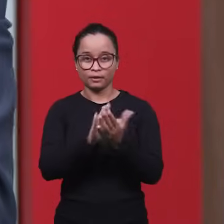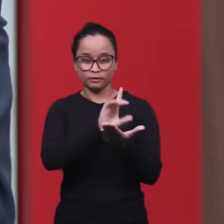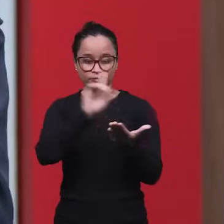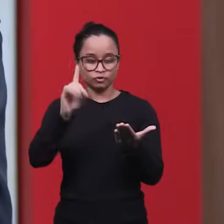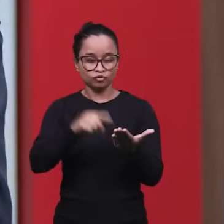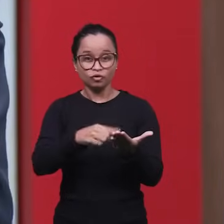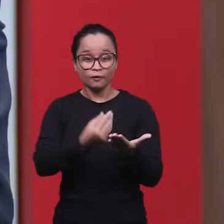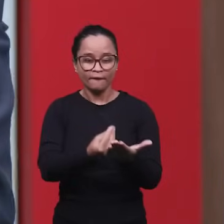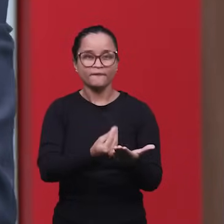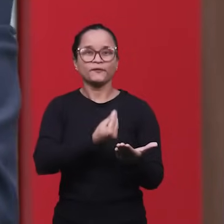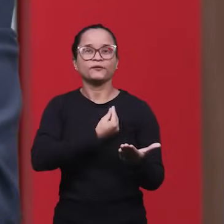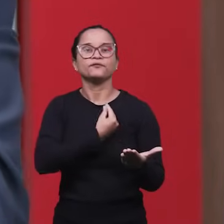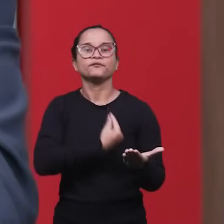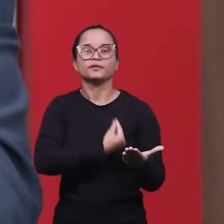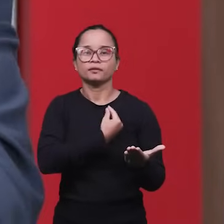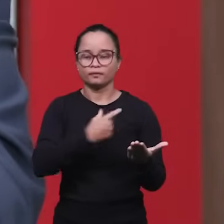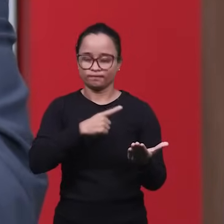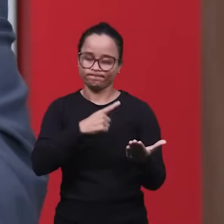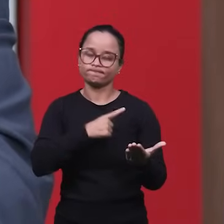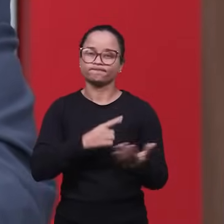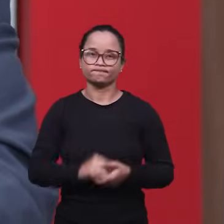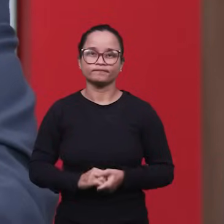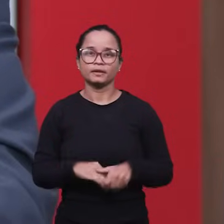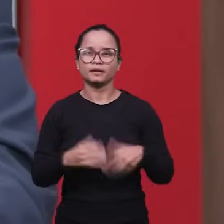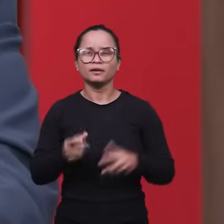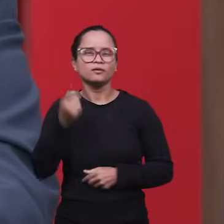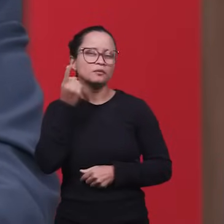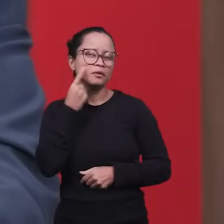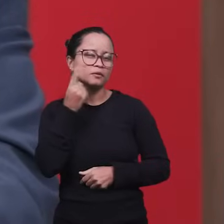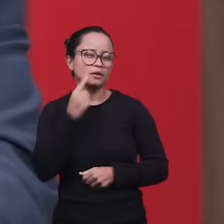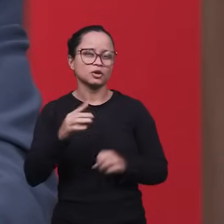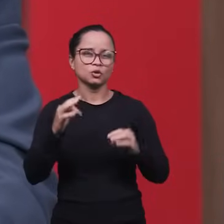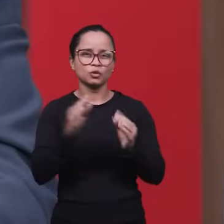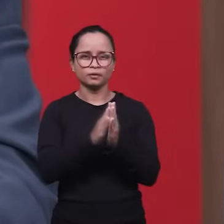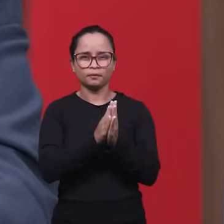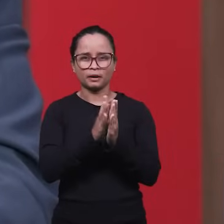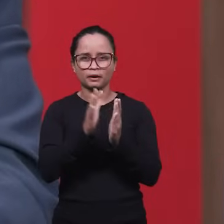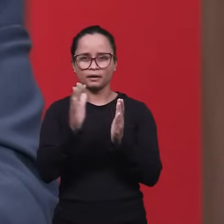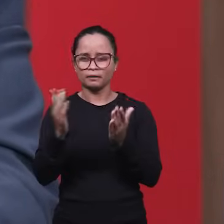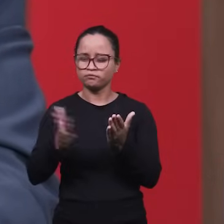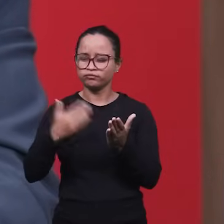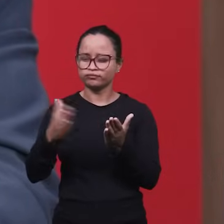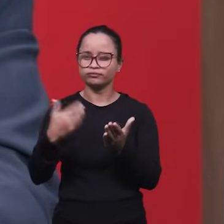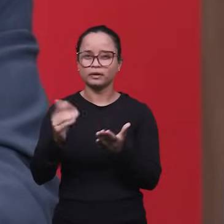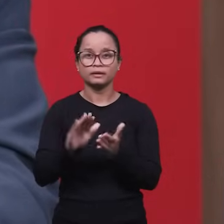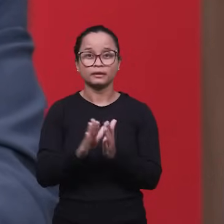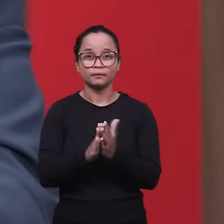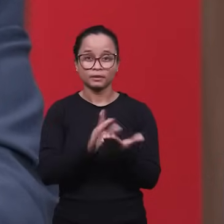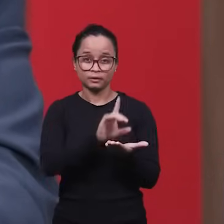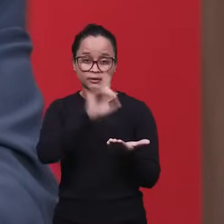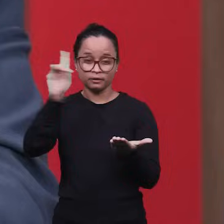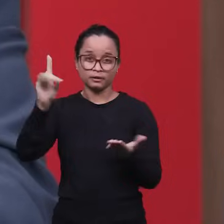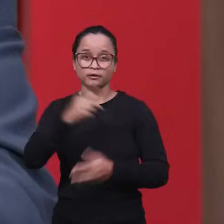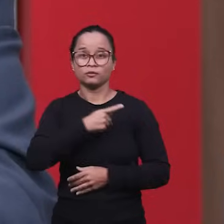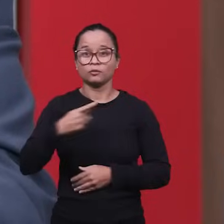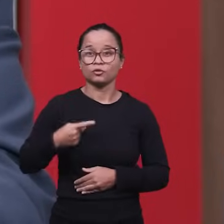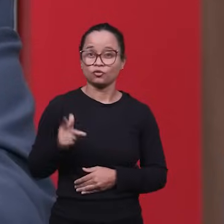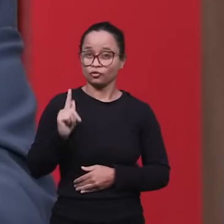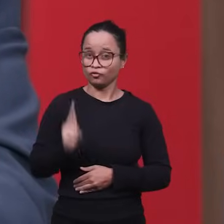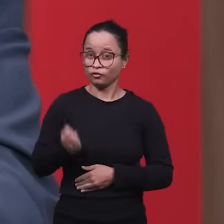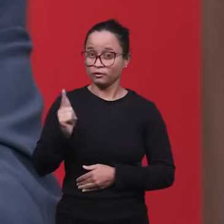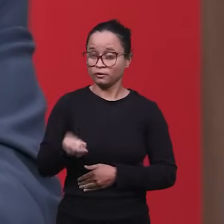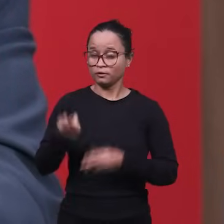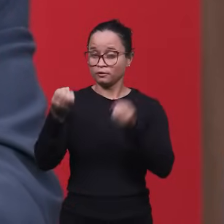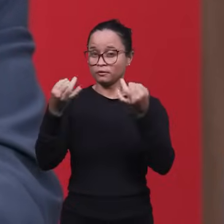vida. E se nós olharmos uma coisa que toda a Bíblia é muito interessante, porque aquilo que o pastor Geduti fala,